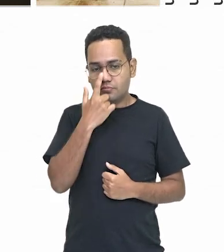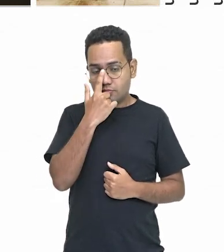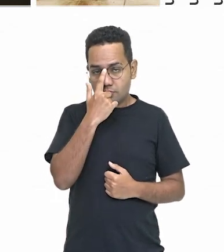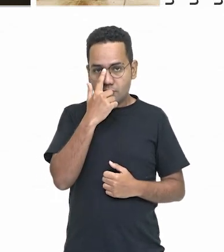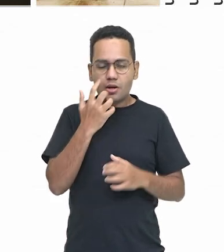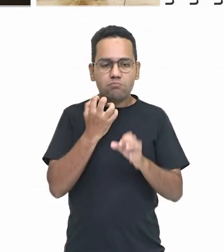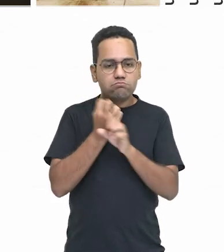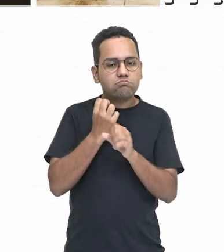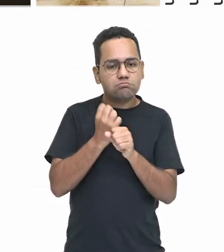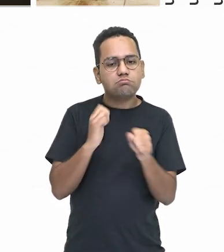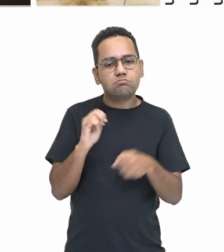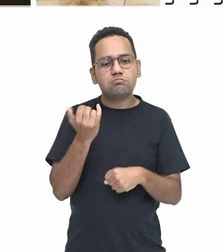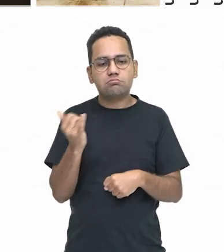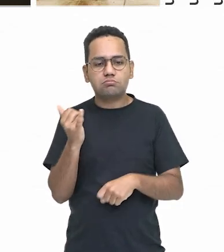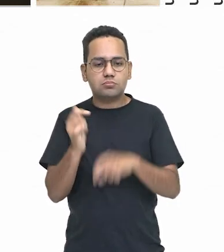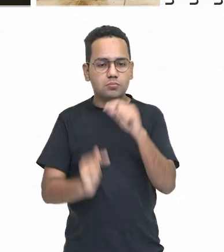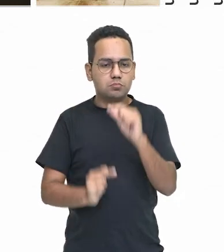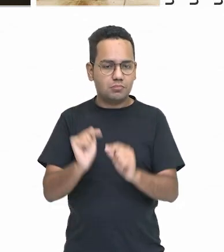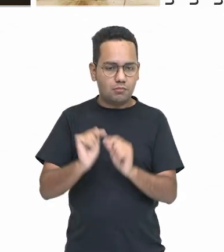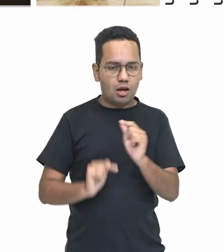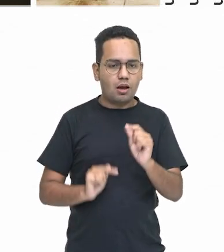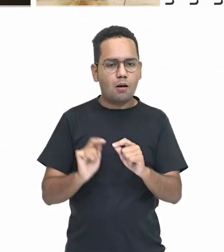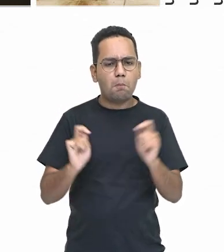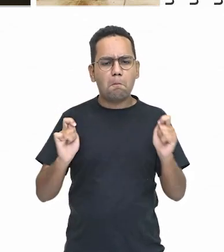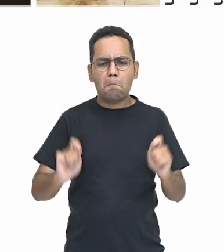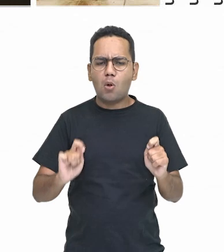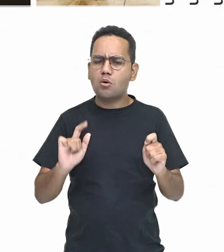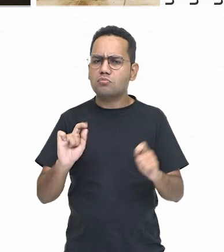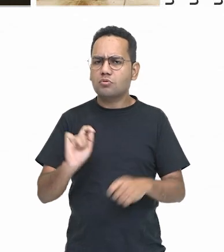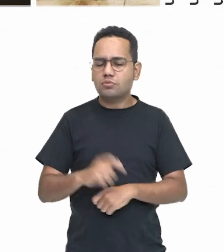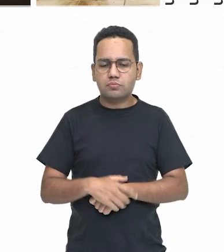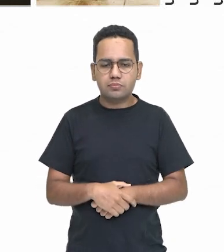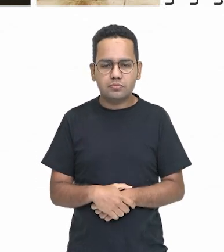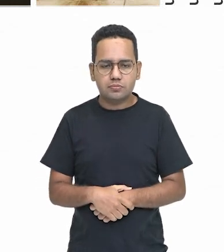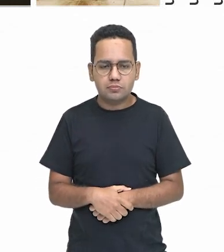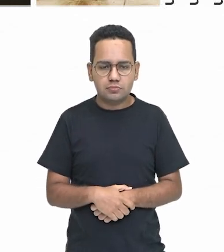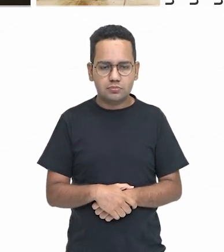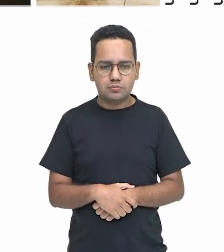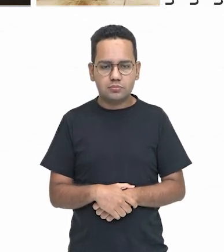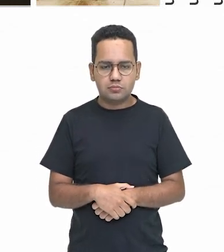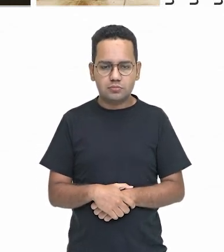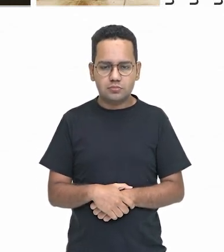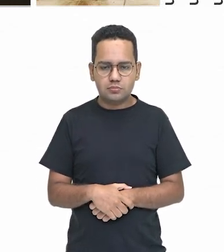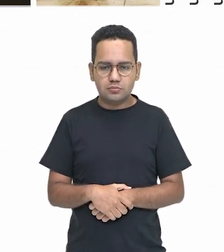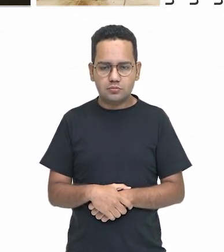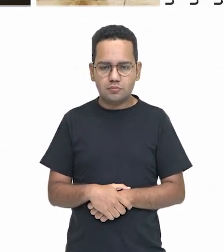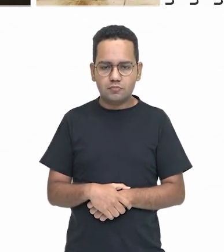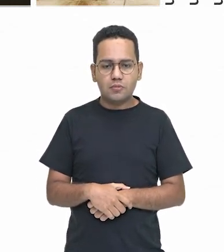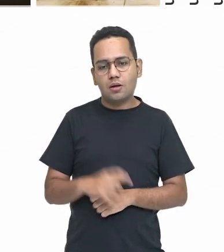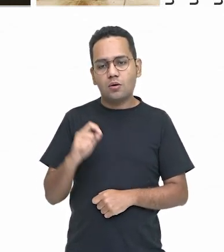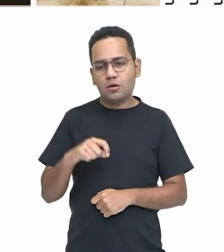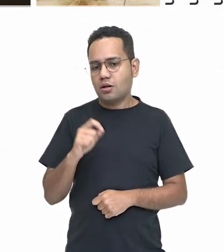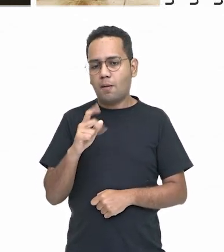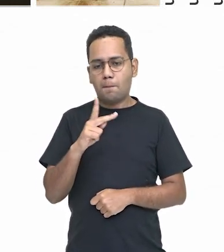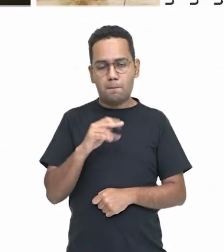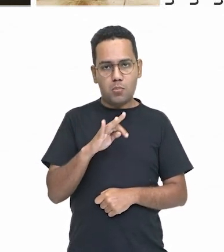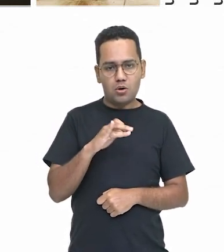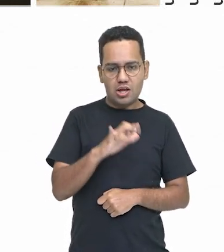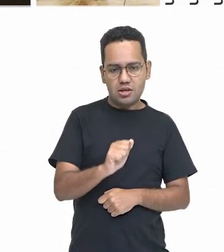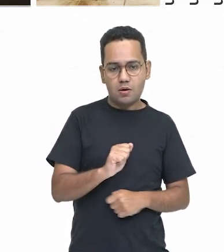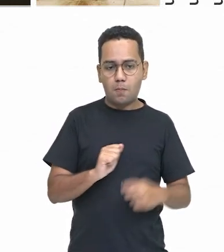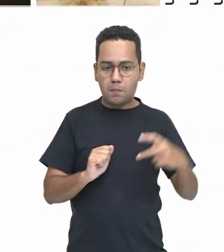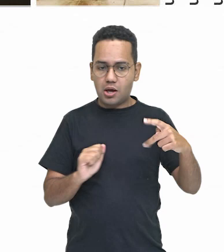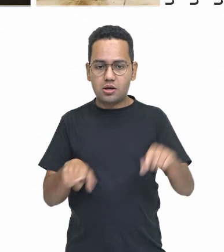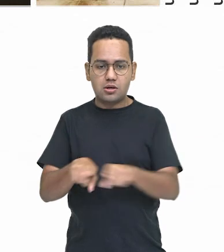aparelhos eletrodomésticos pode ser feito com base na potência e no tempo em que cada um